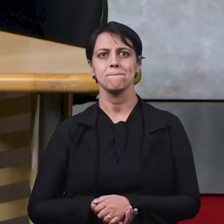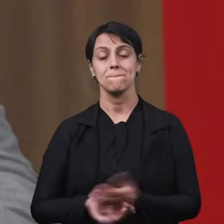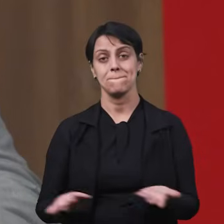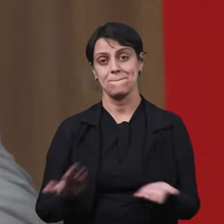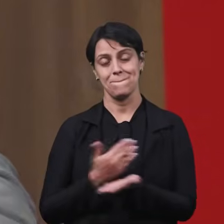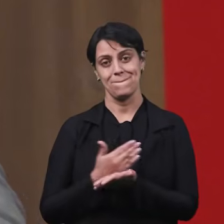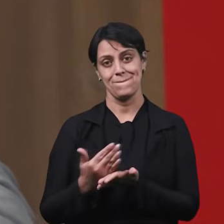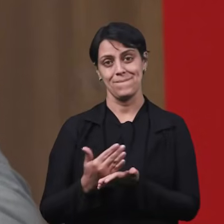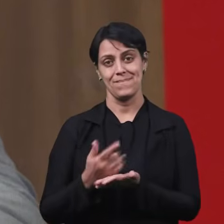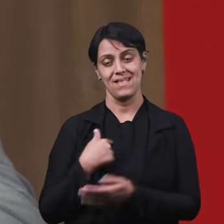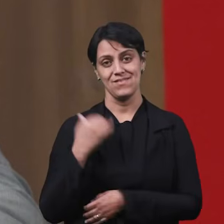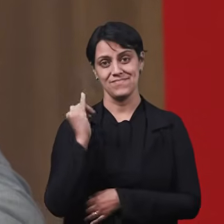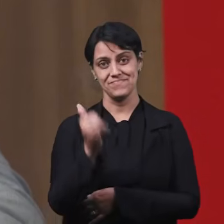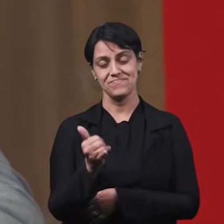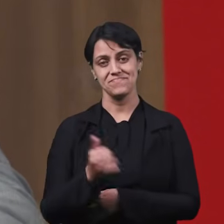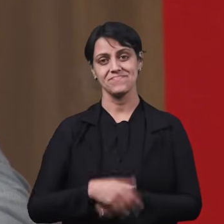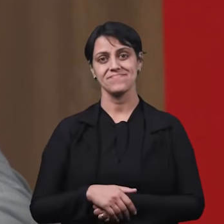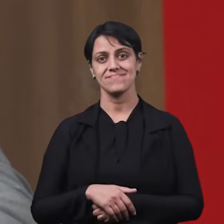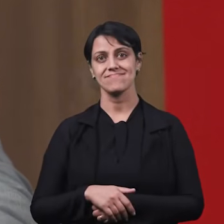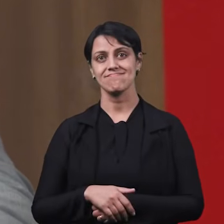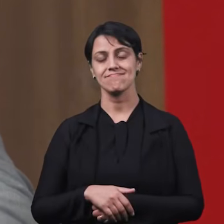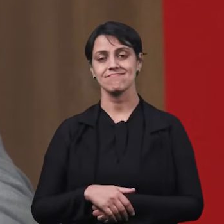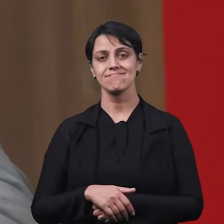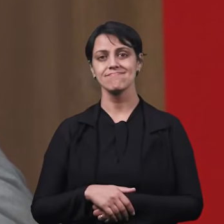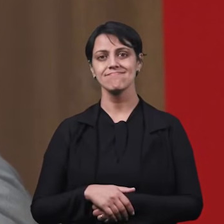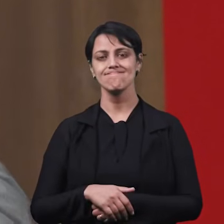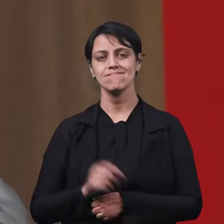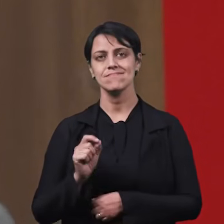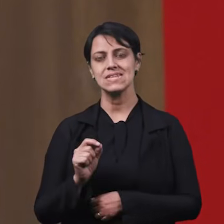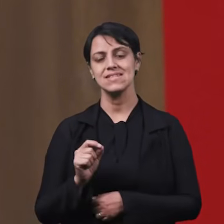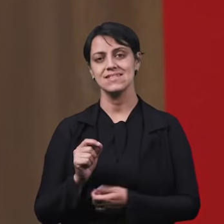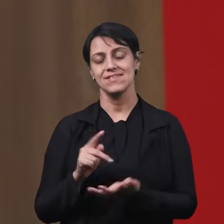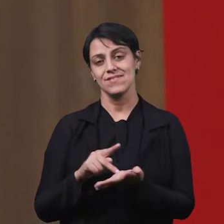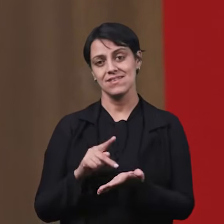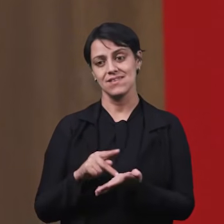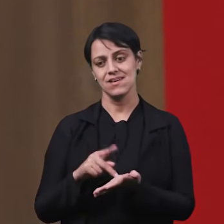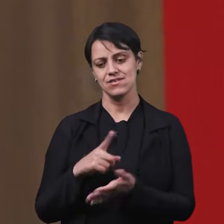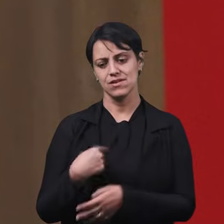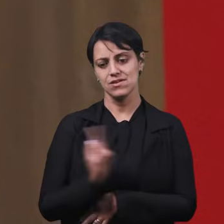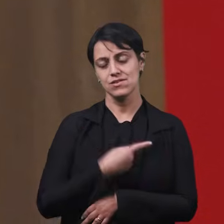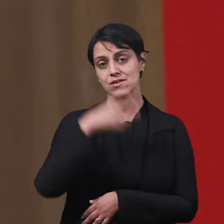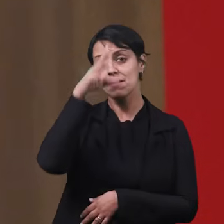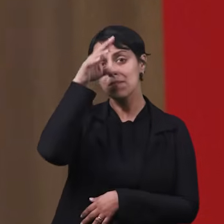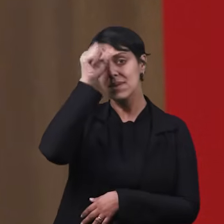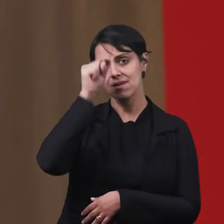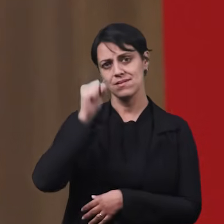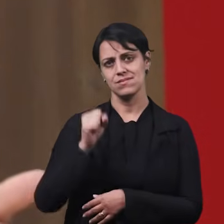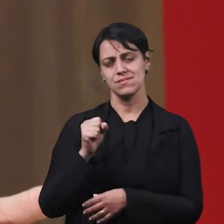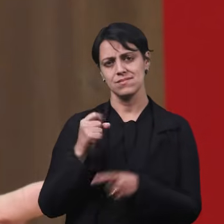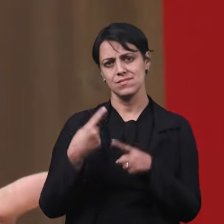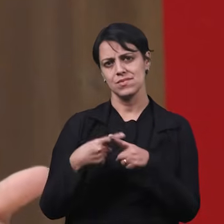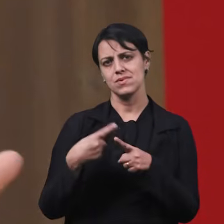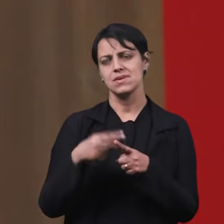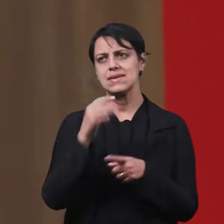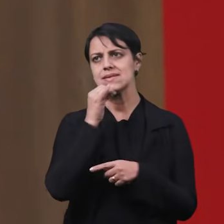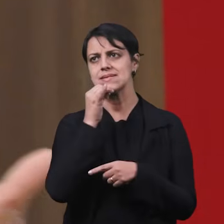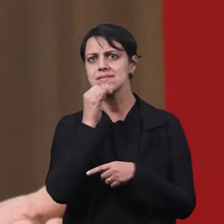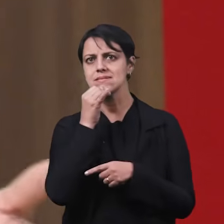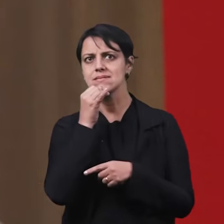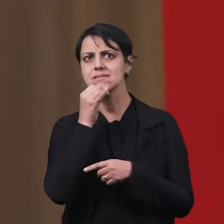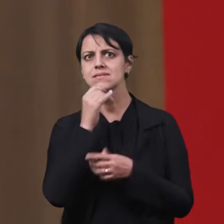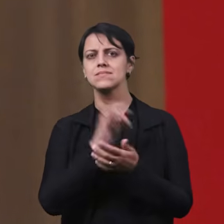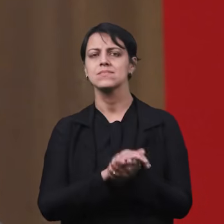Inicialmente queria dizer assim que, na verdade, a gente aprende essa conduta. Quando você, na verdade,